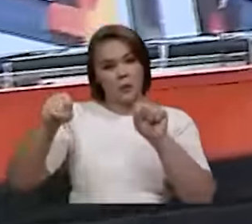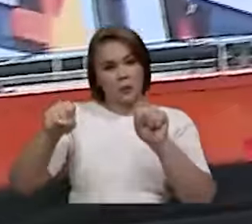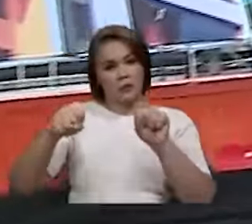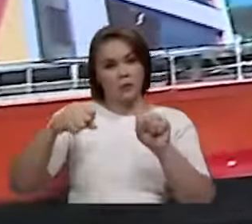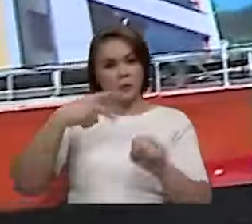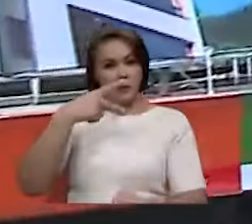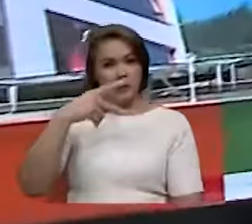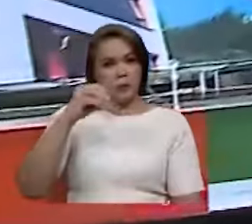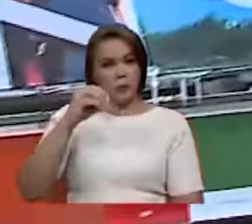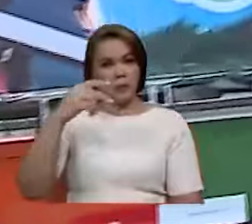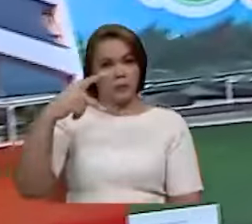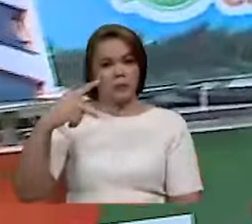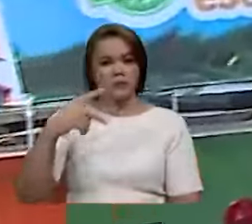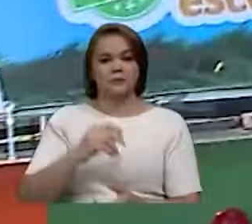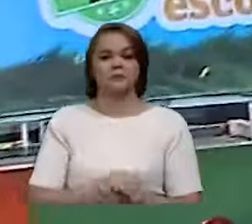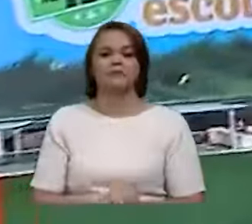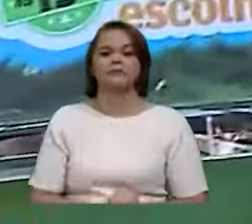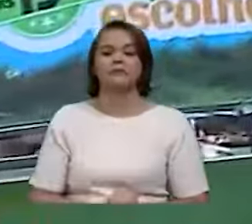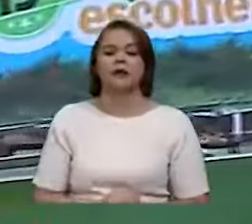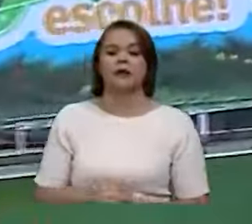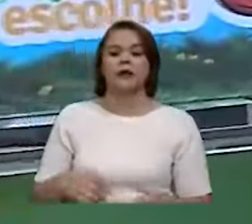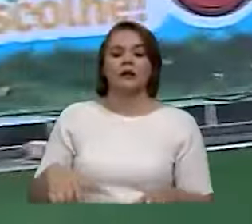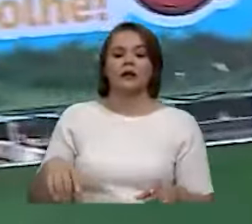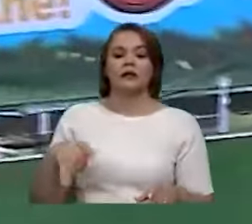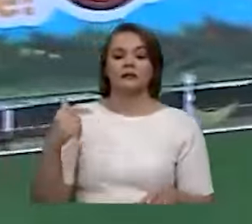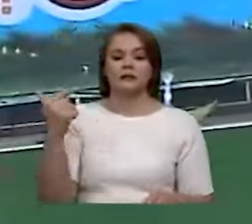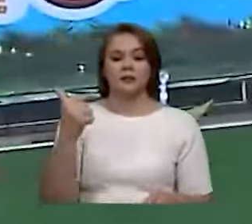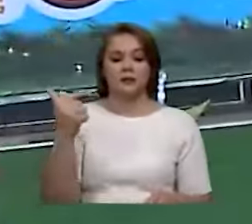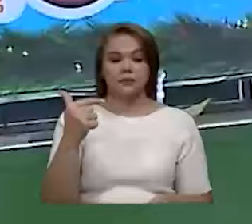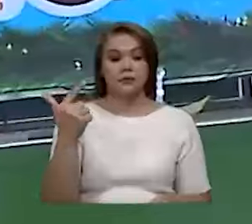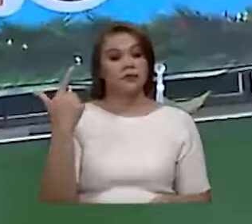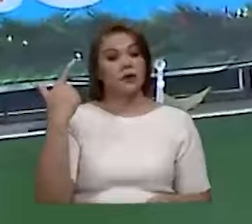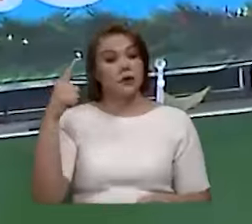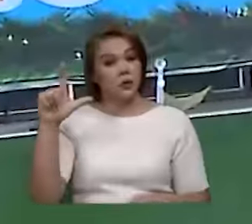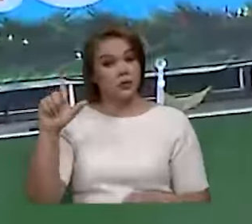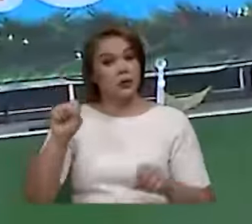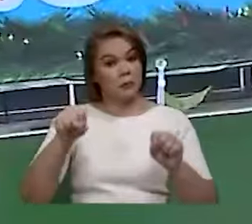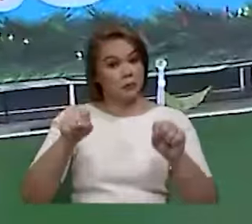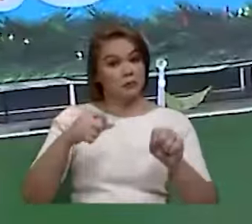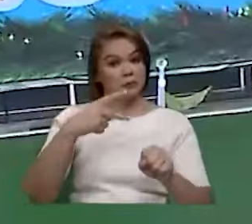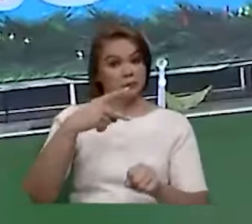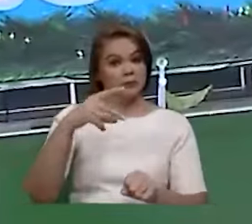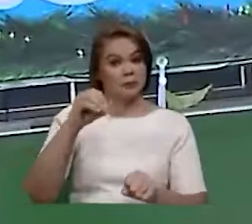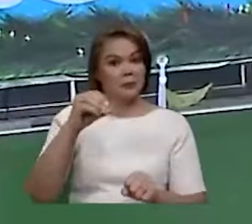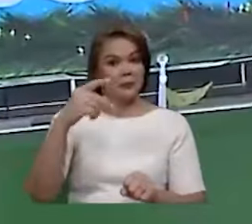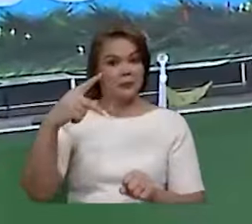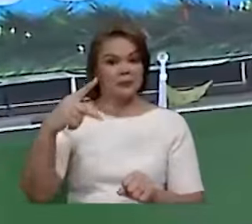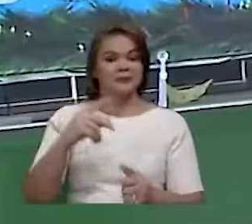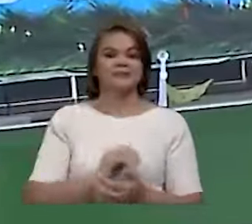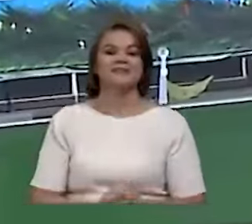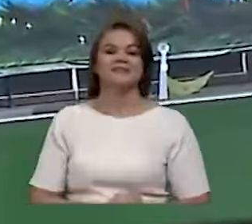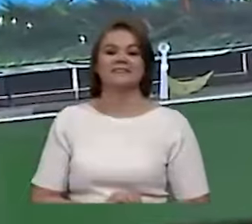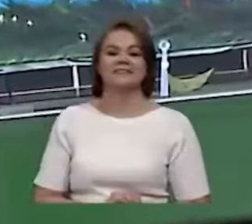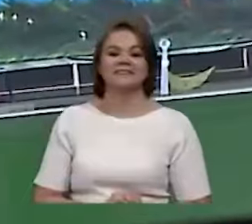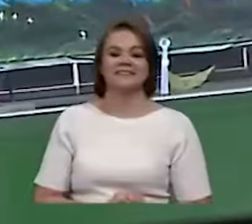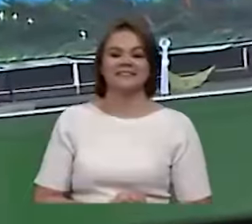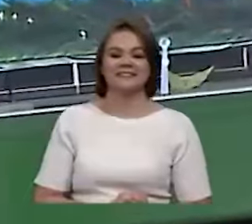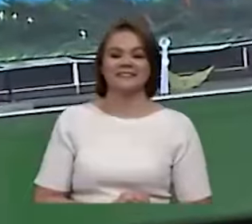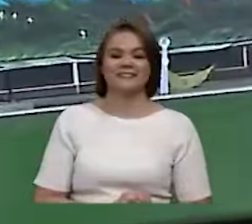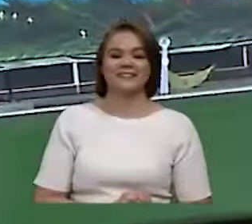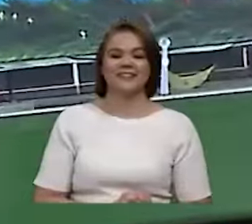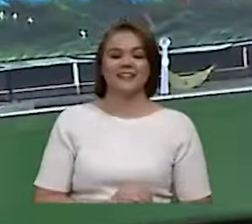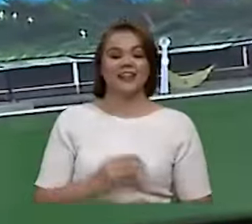uma tá pouco demais, né? Então, segundo prêmio especial, tem outra Honda Pop, tá pouco, né? Mais uma... Bota uma